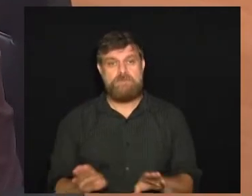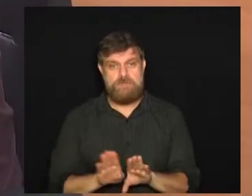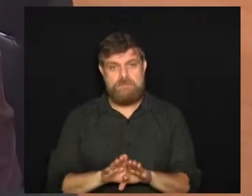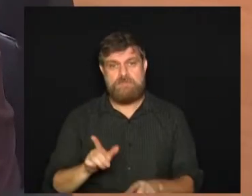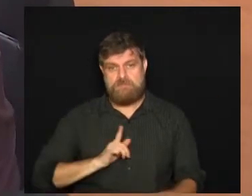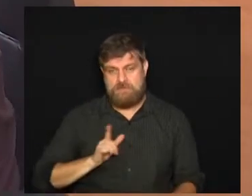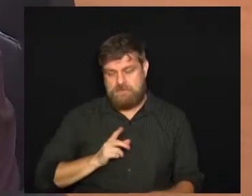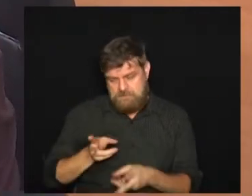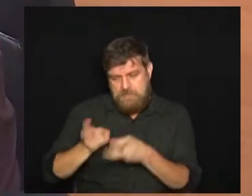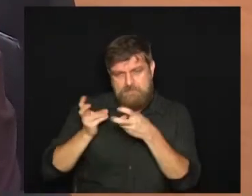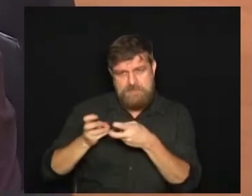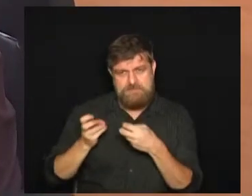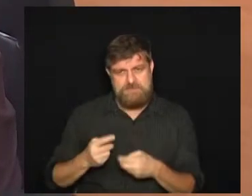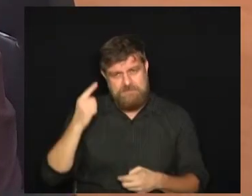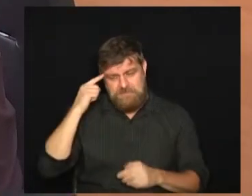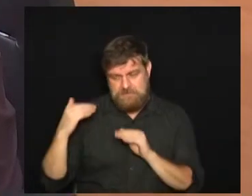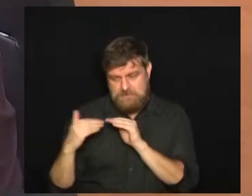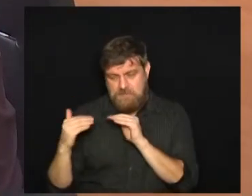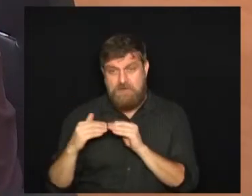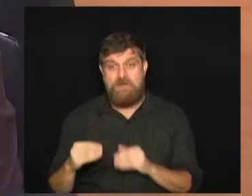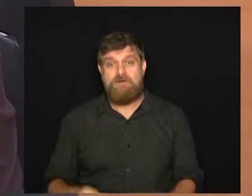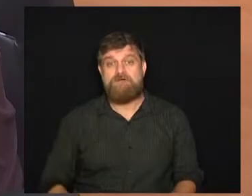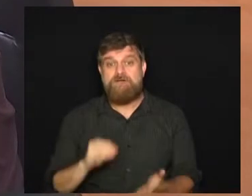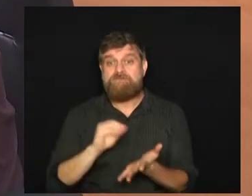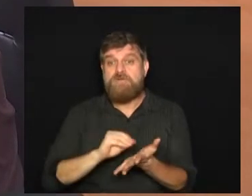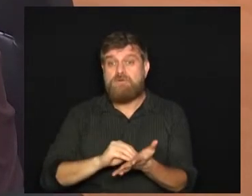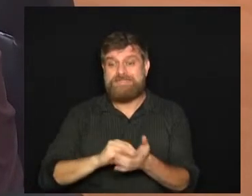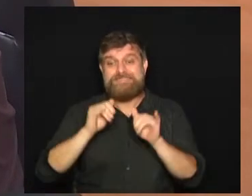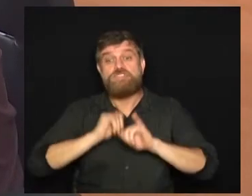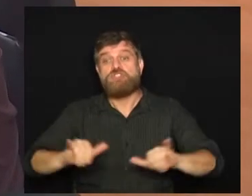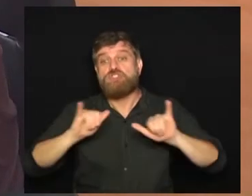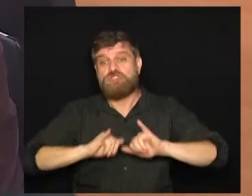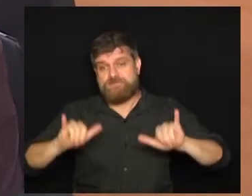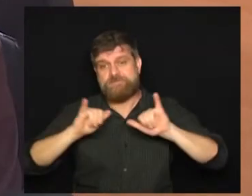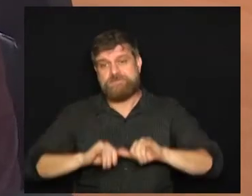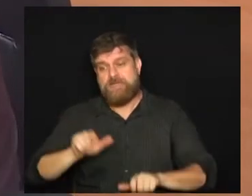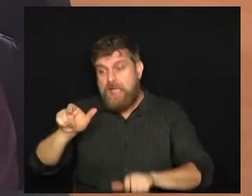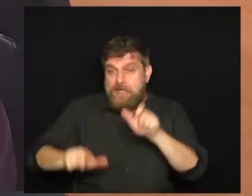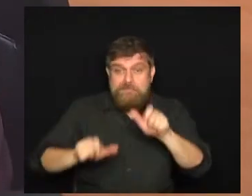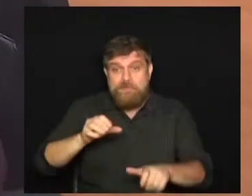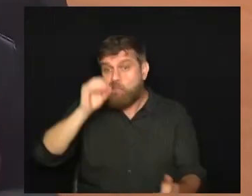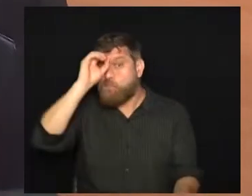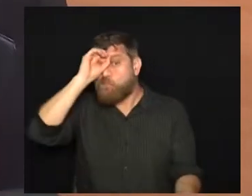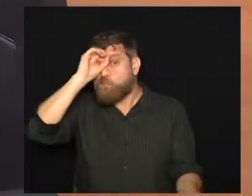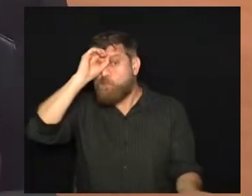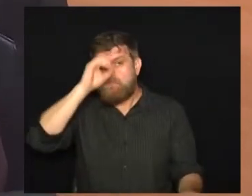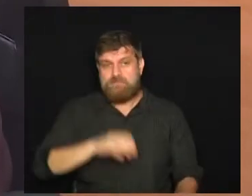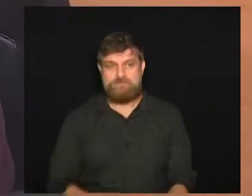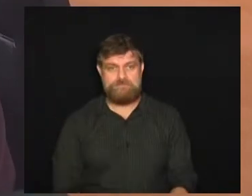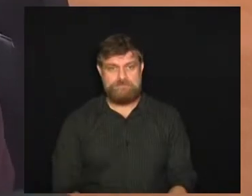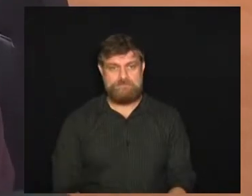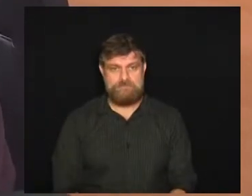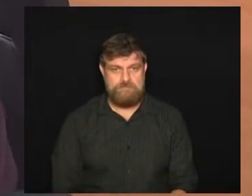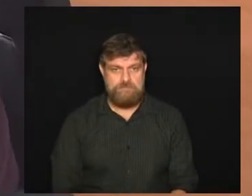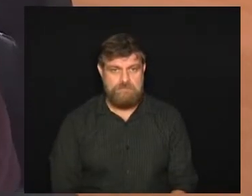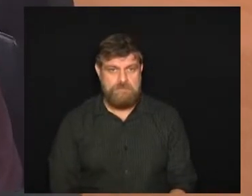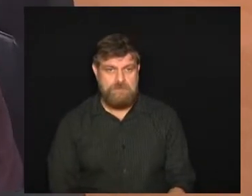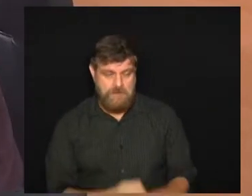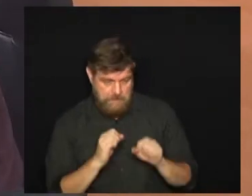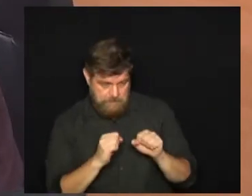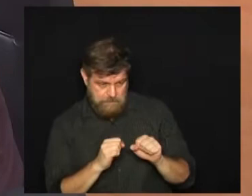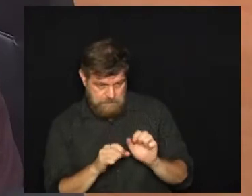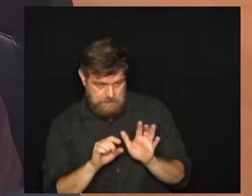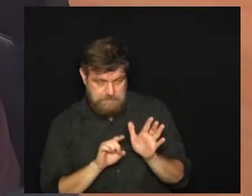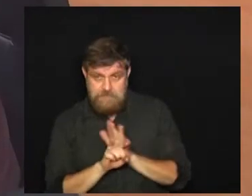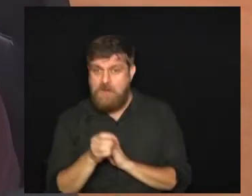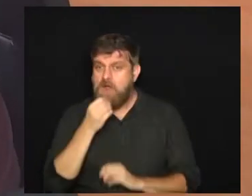essa percepção. Eu acho que falta mais a gente divulgar mesmo. Divulgação. Perfeito. Ok. Pois não, senhor Roberto?